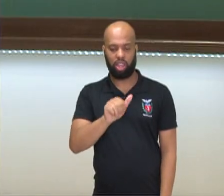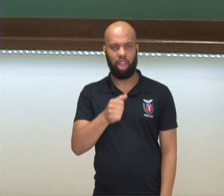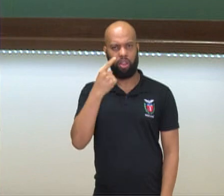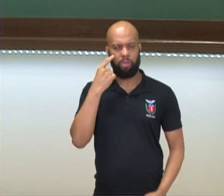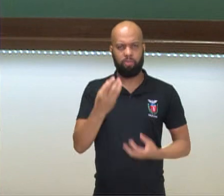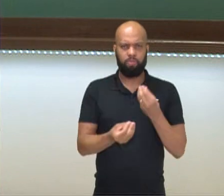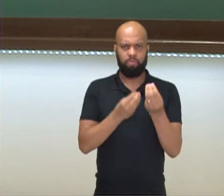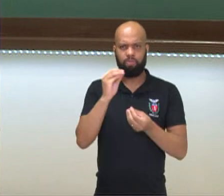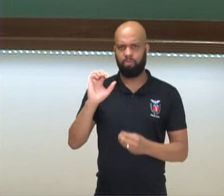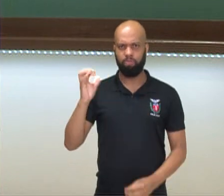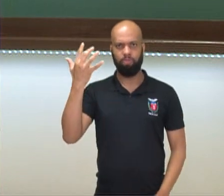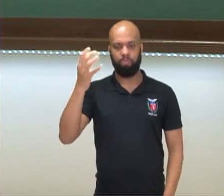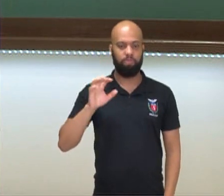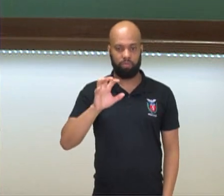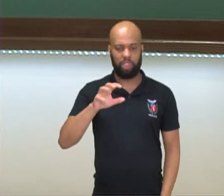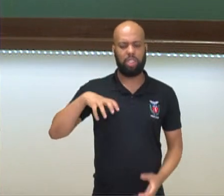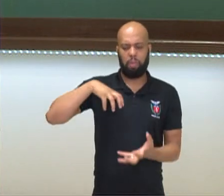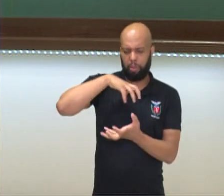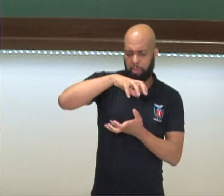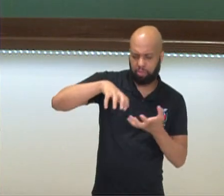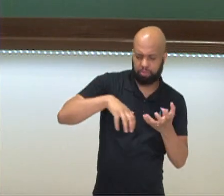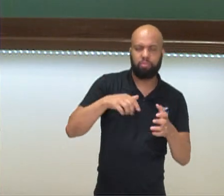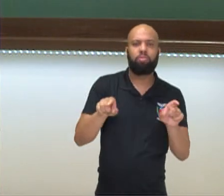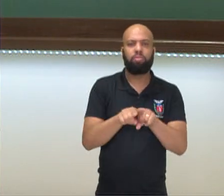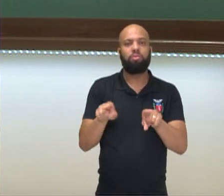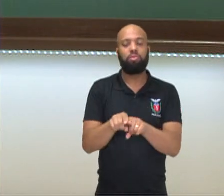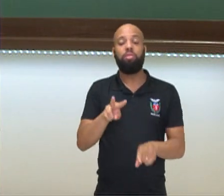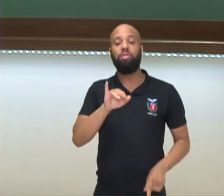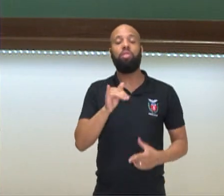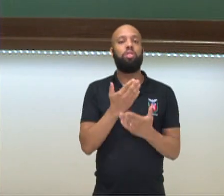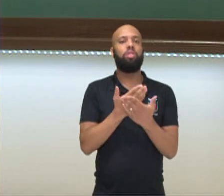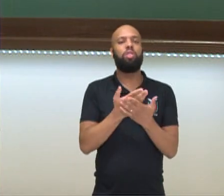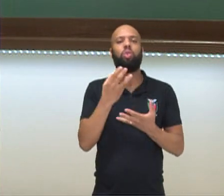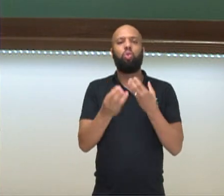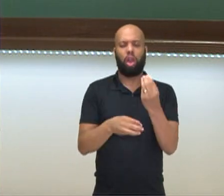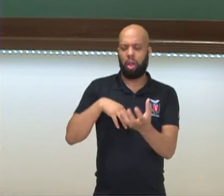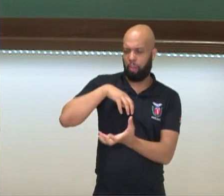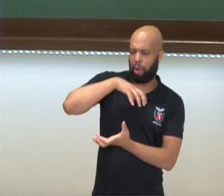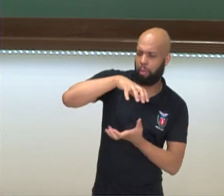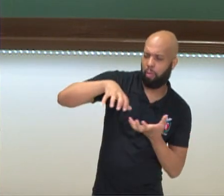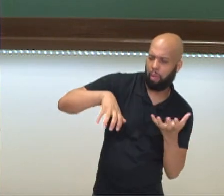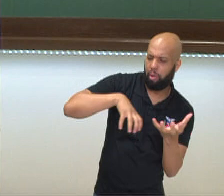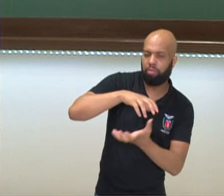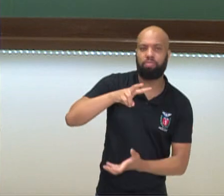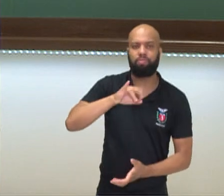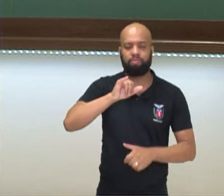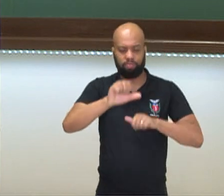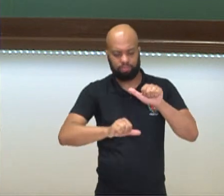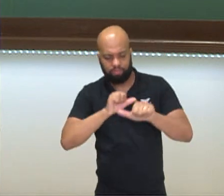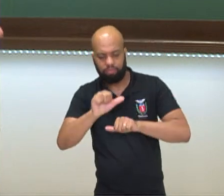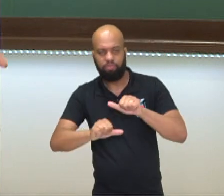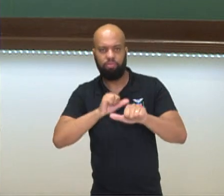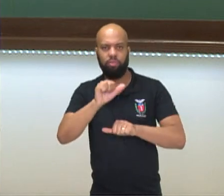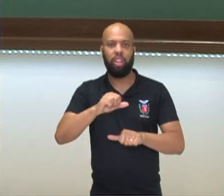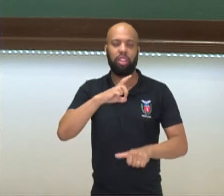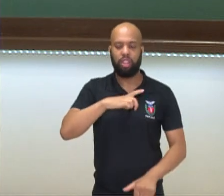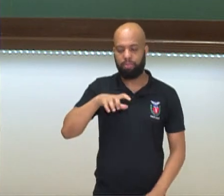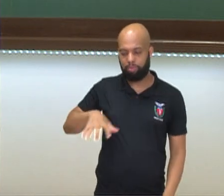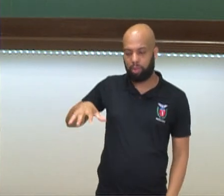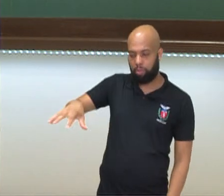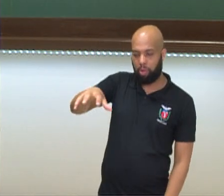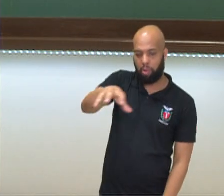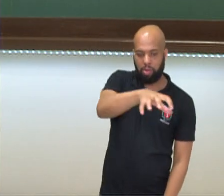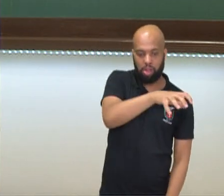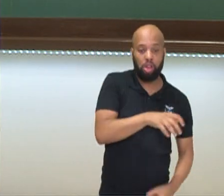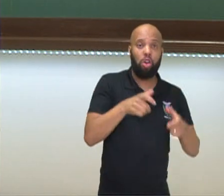essa revolta. A gente vai ver também como é que essa revolta vai transformar a região de